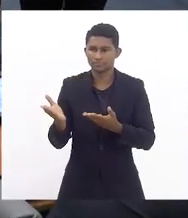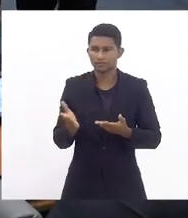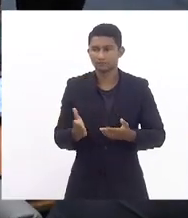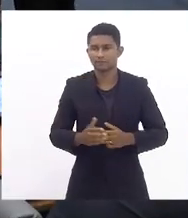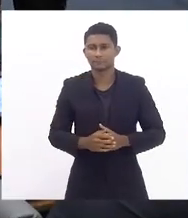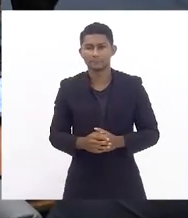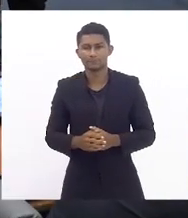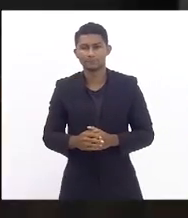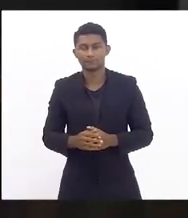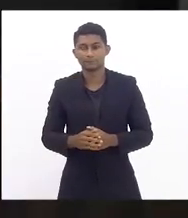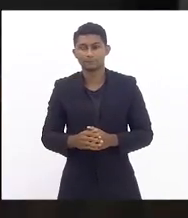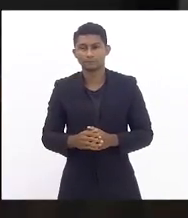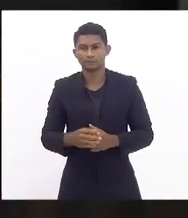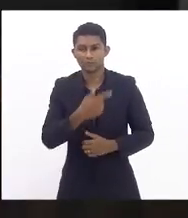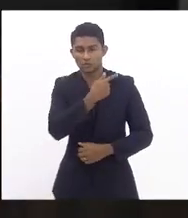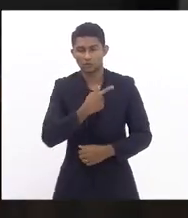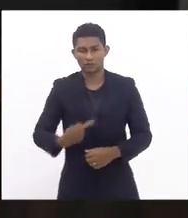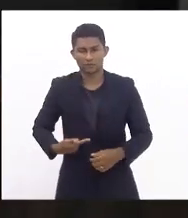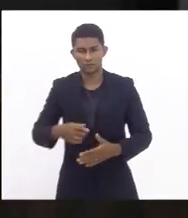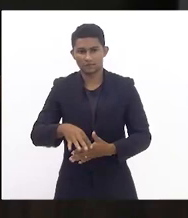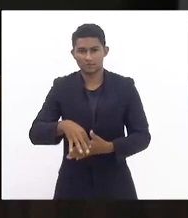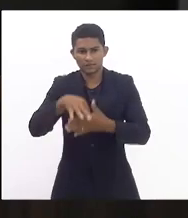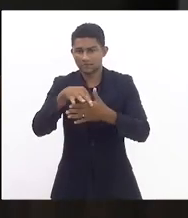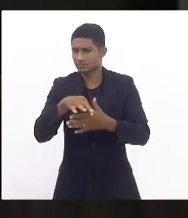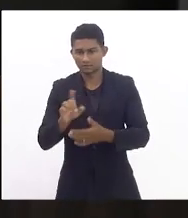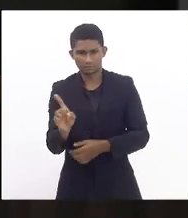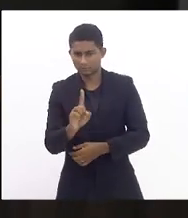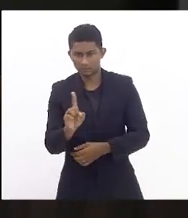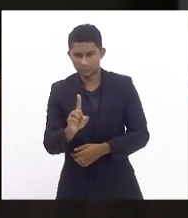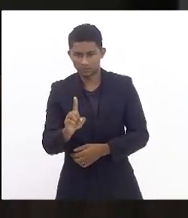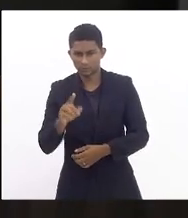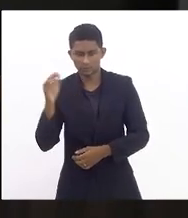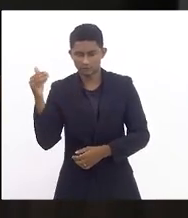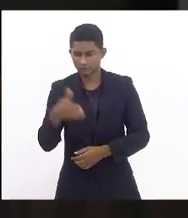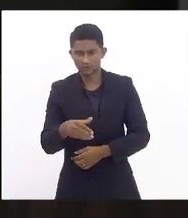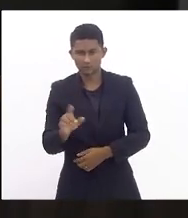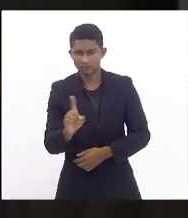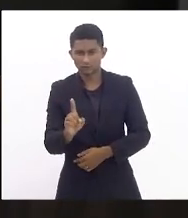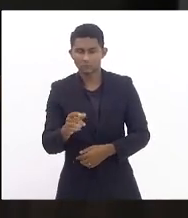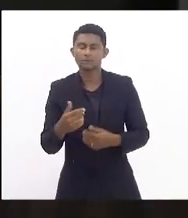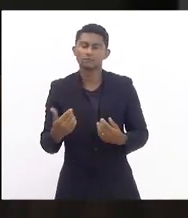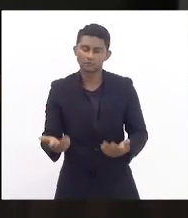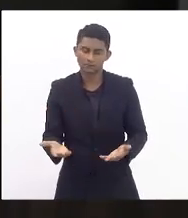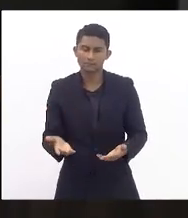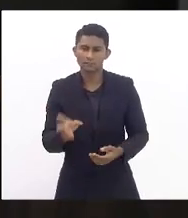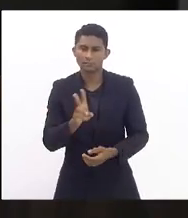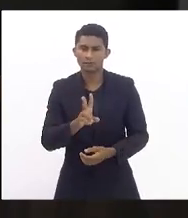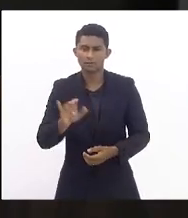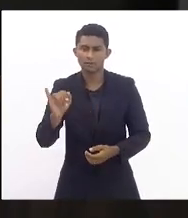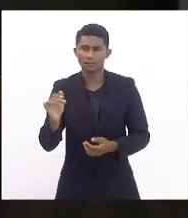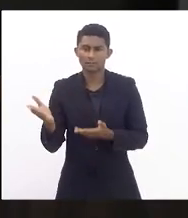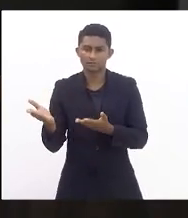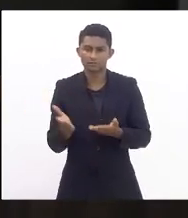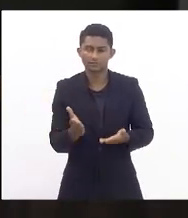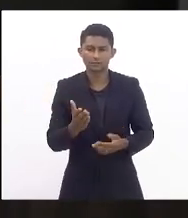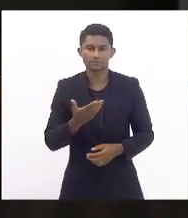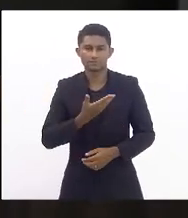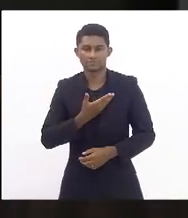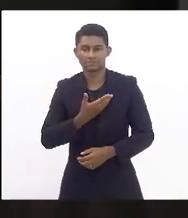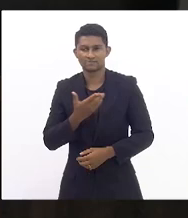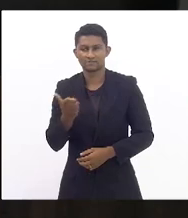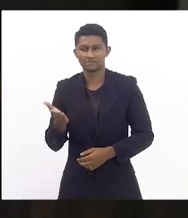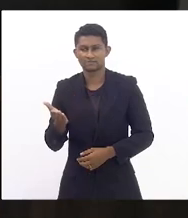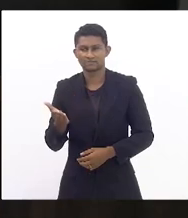Pela liderança do governo, não estando o Márcio Pacheco, vai falar nosso amigo deputado. Perdão,